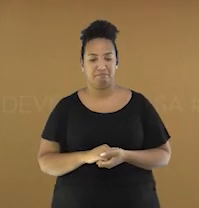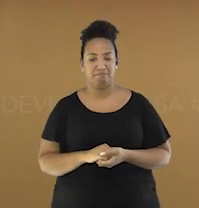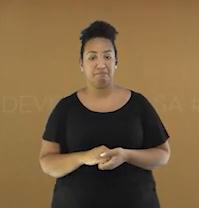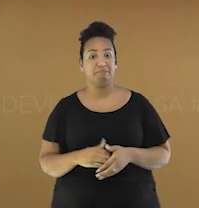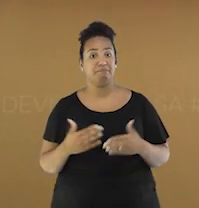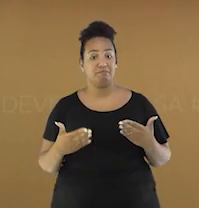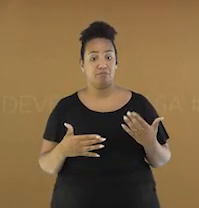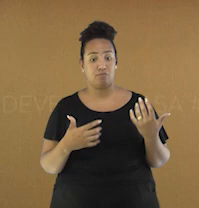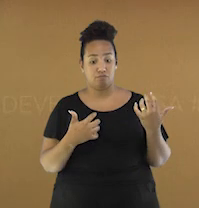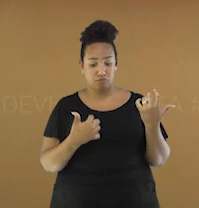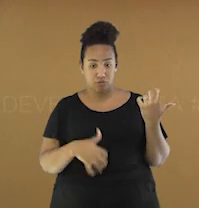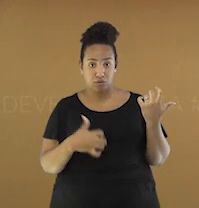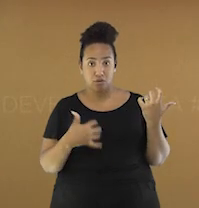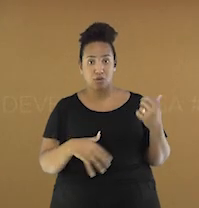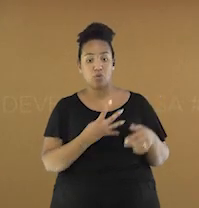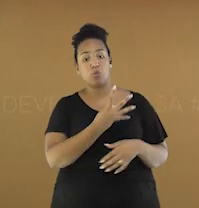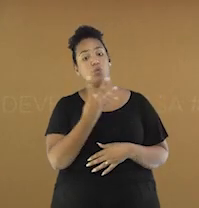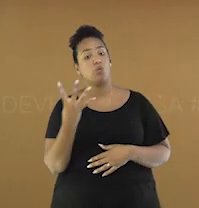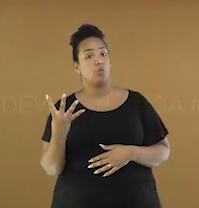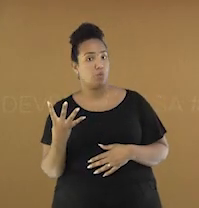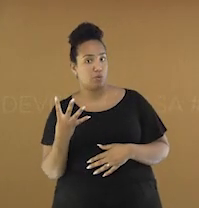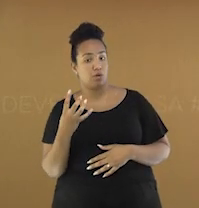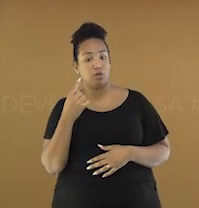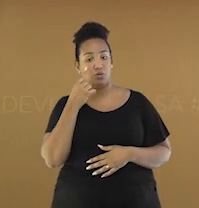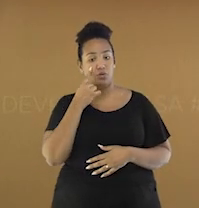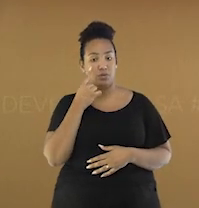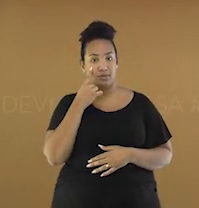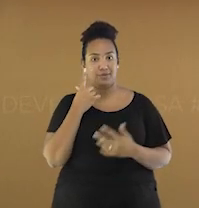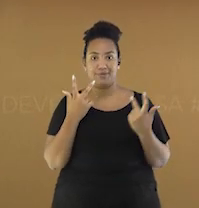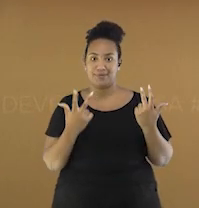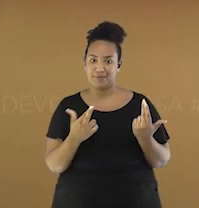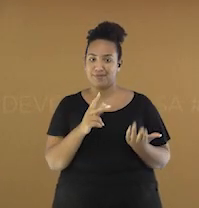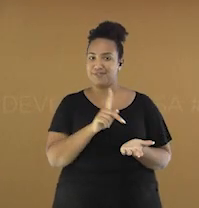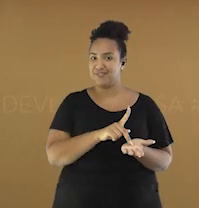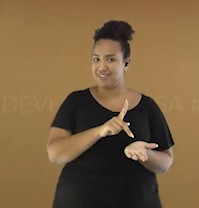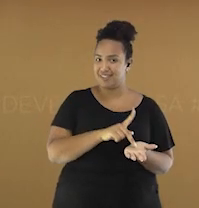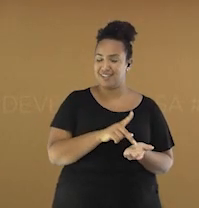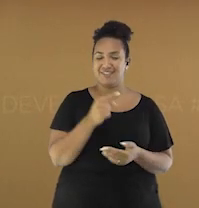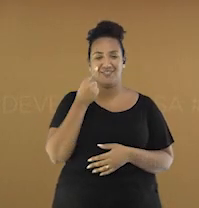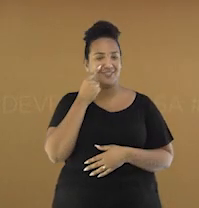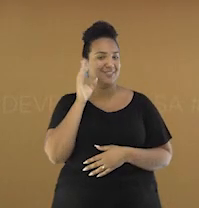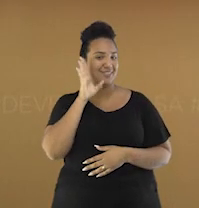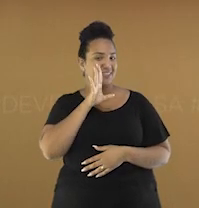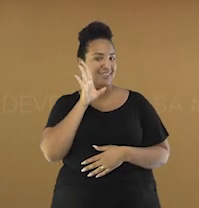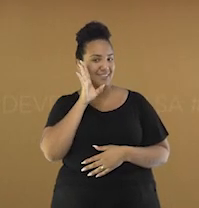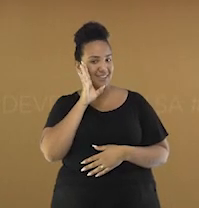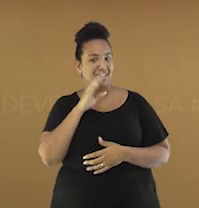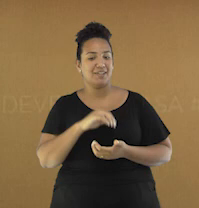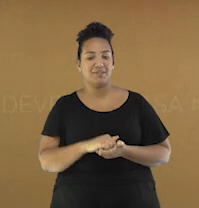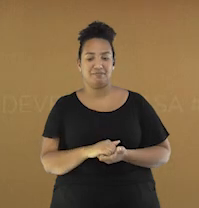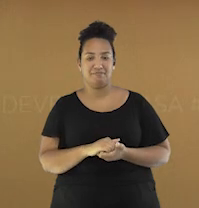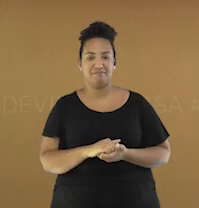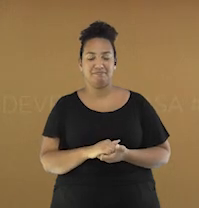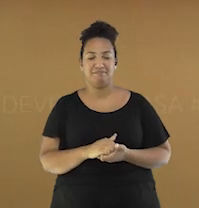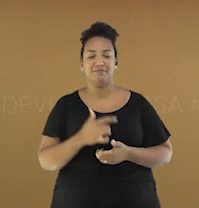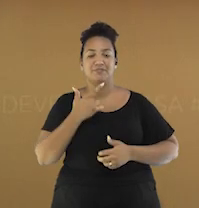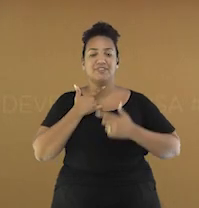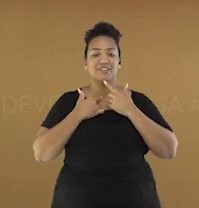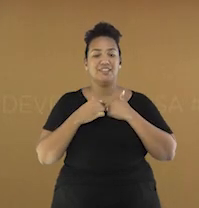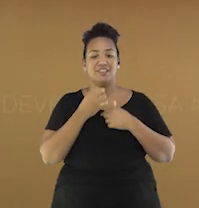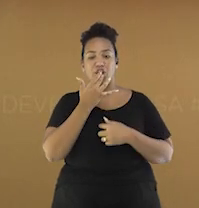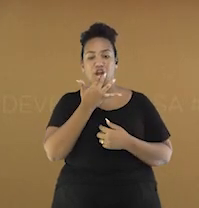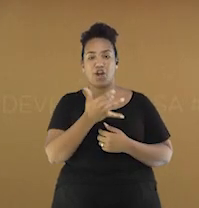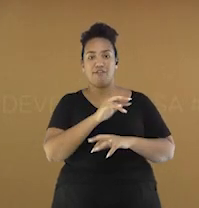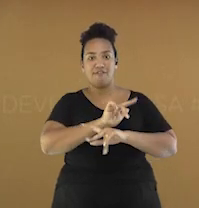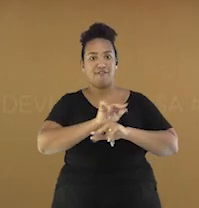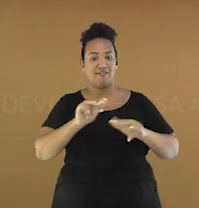né? Ele tem 4 cordas, como um de verdade. Olha só, fica bem legal. Dá vontade de fazer um de